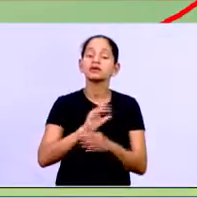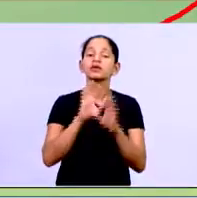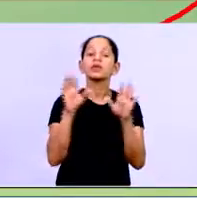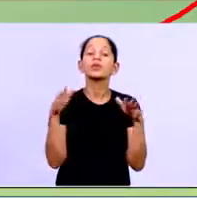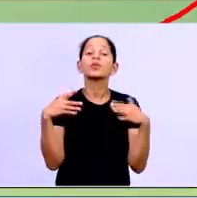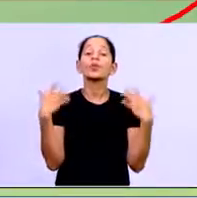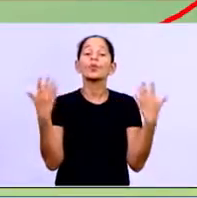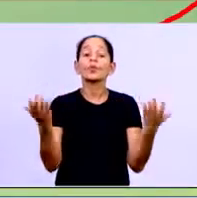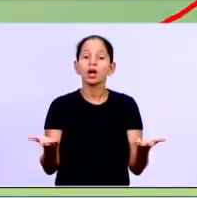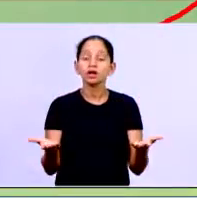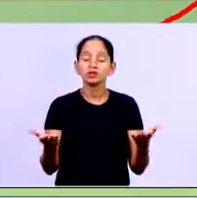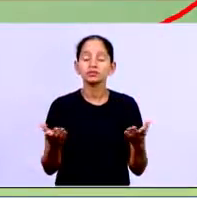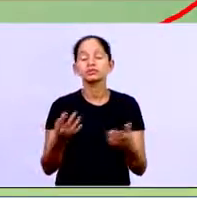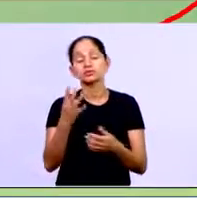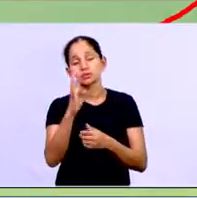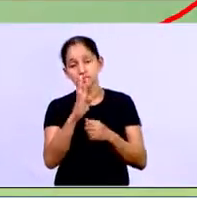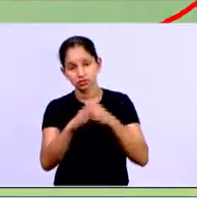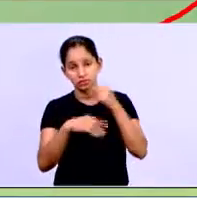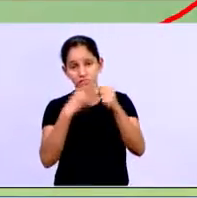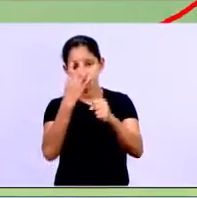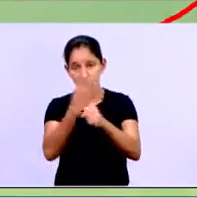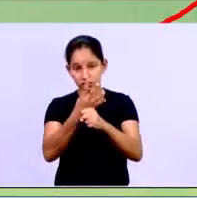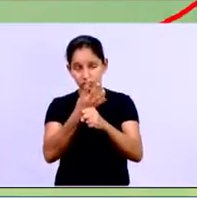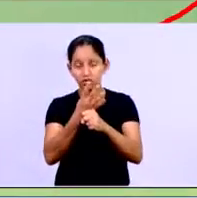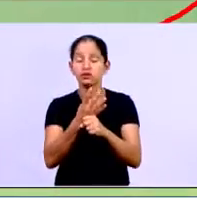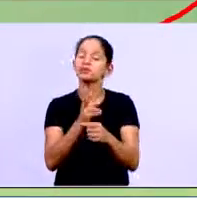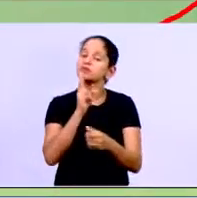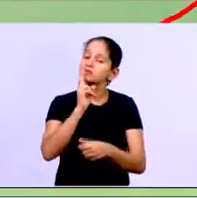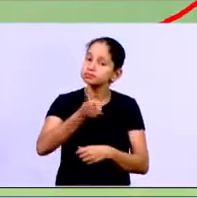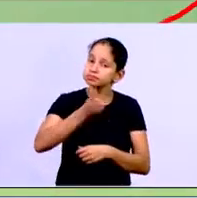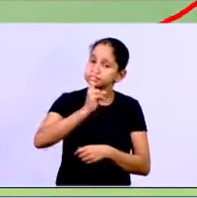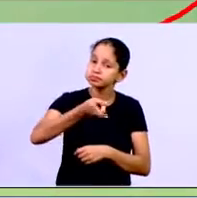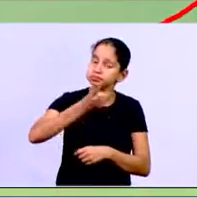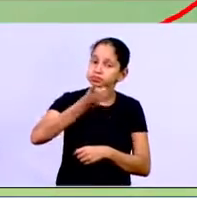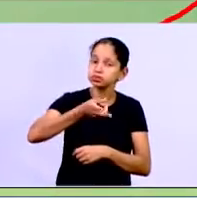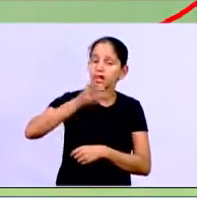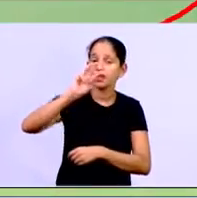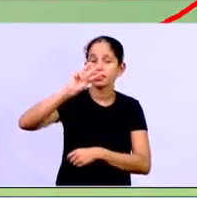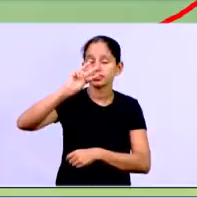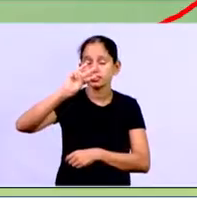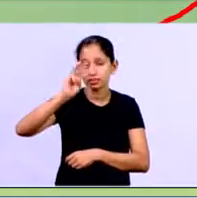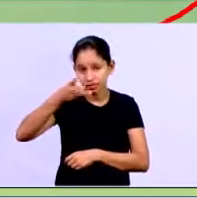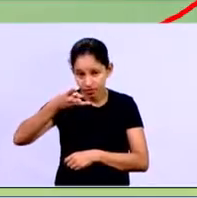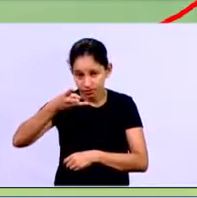10.000, financiado em 4 parcelas, eu vou pagar todo mês R$